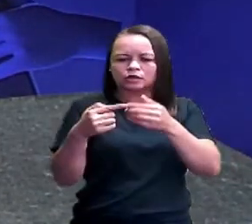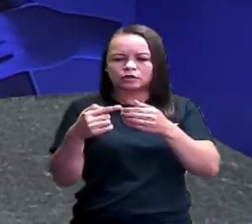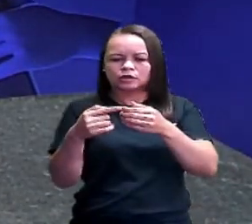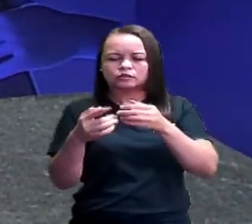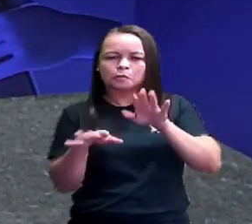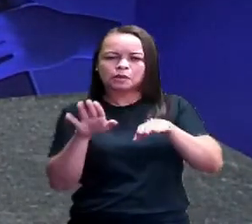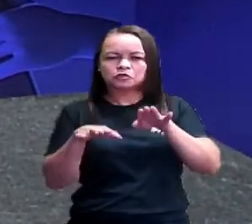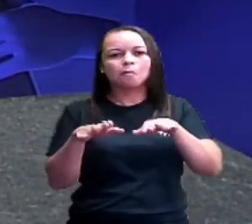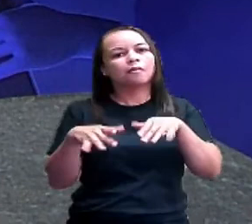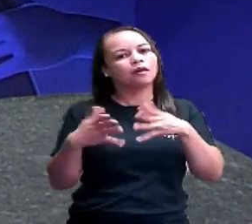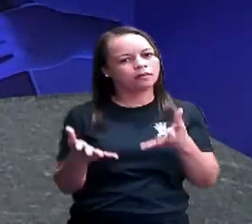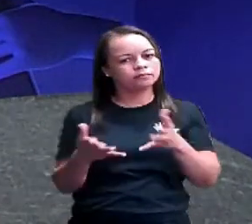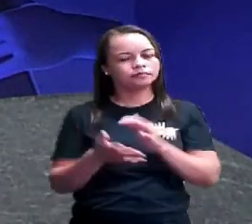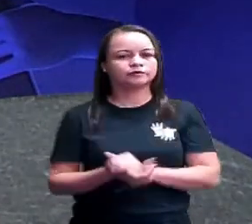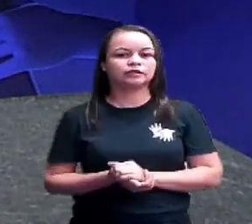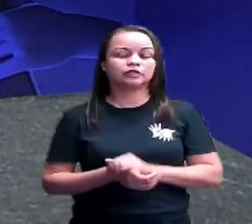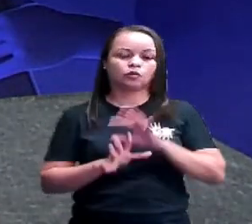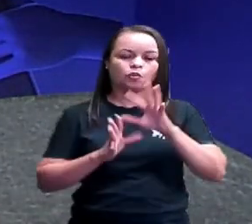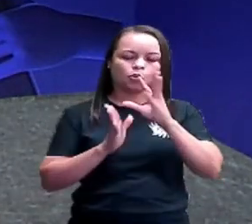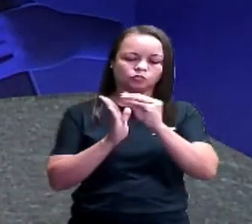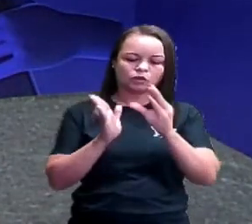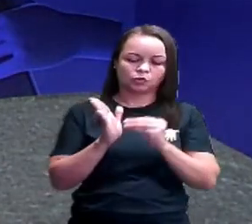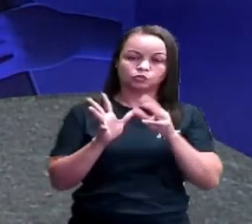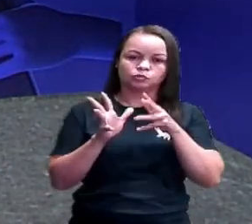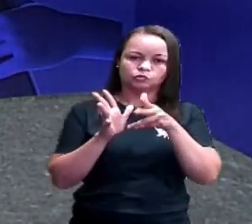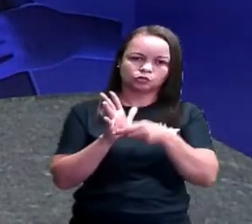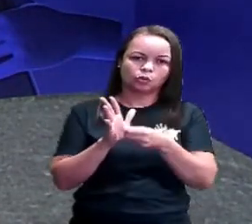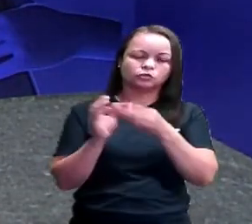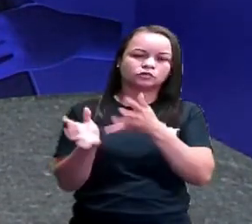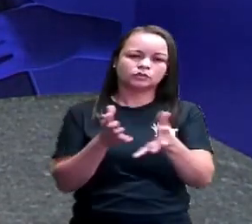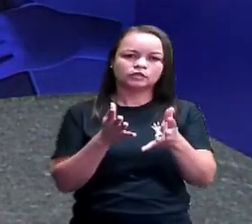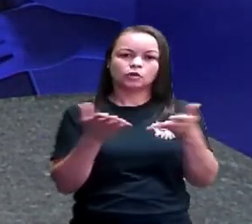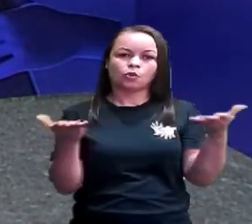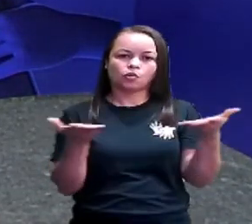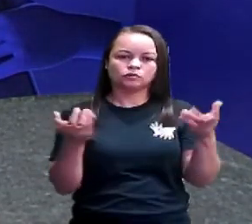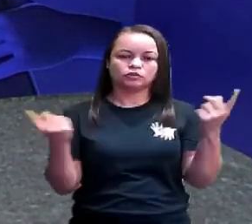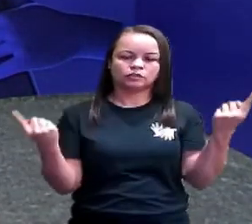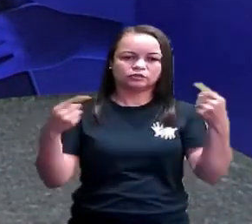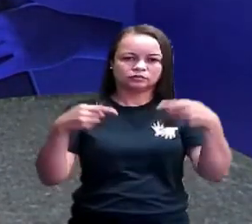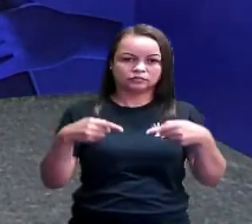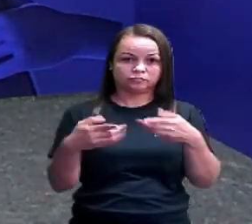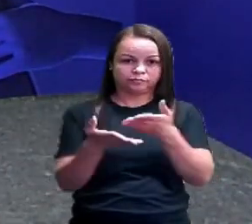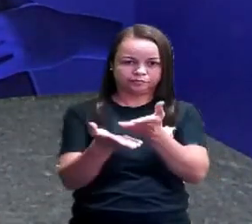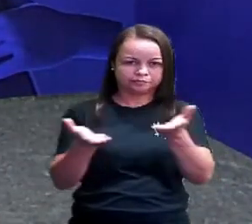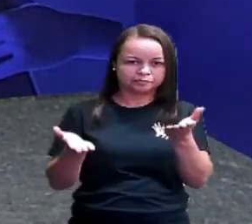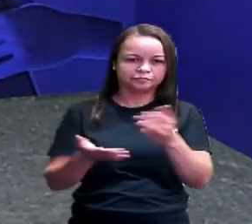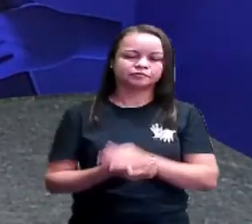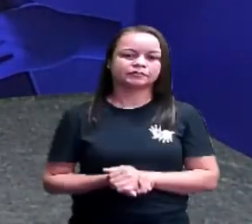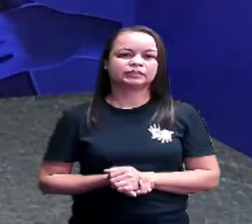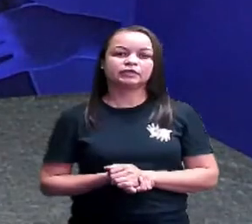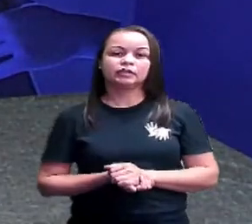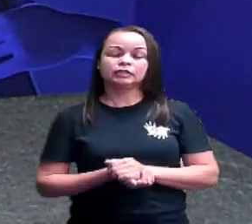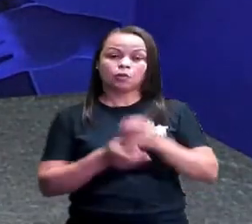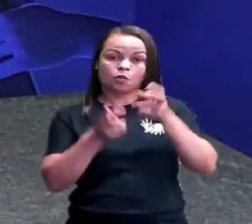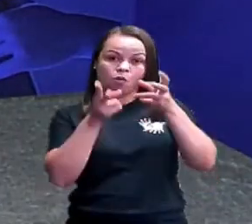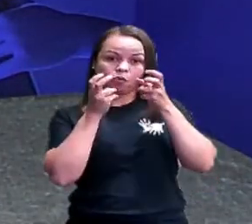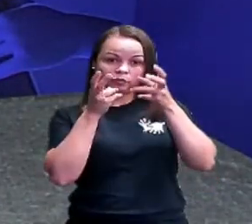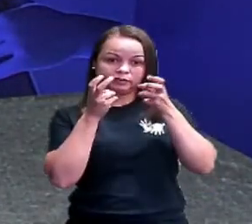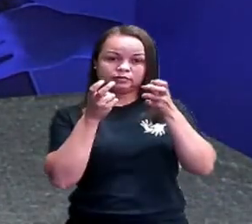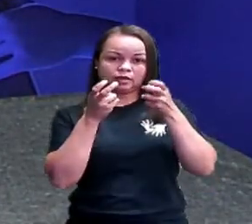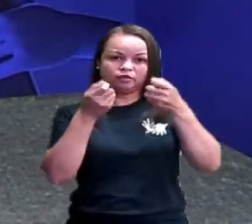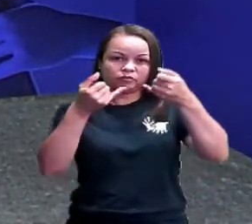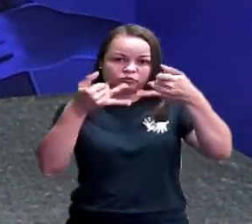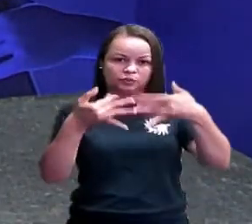esse conteúdo e agora eu quero deixar um desafio para vocês. Observem o que o desafio está trazendo para a